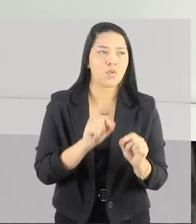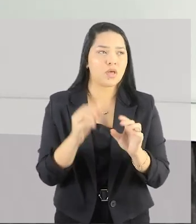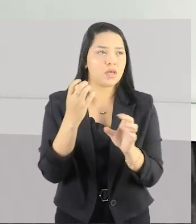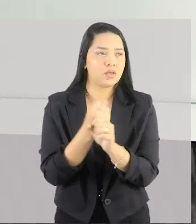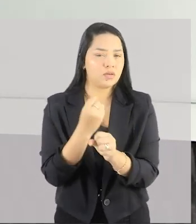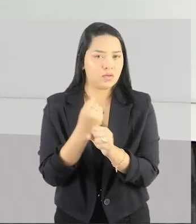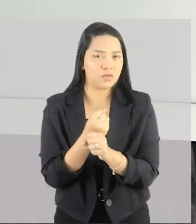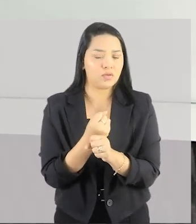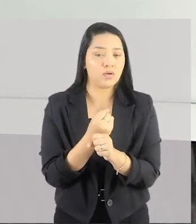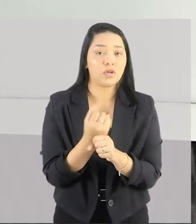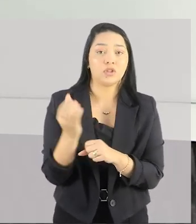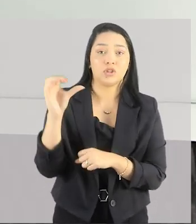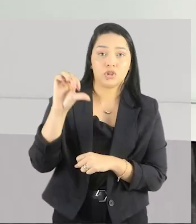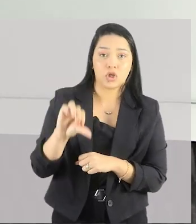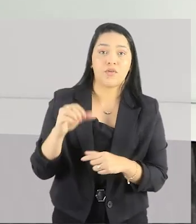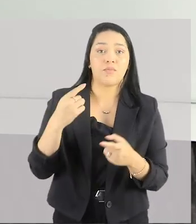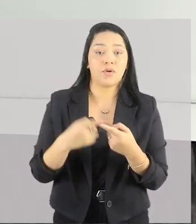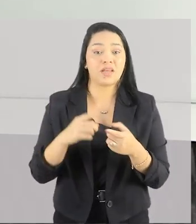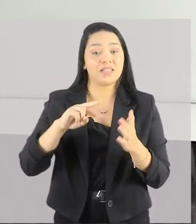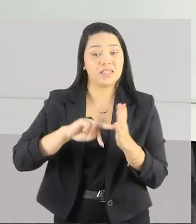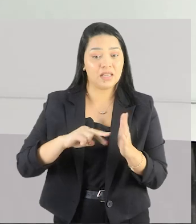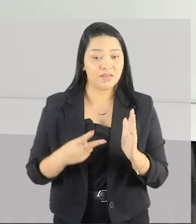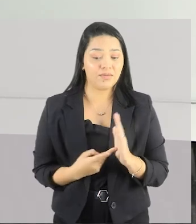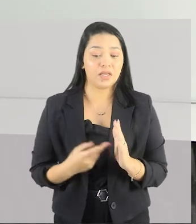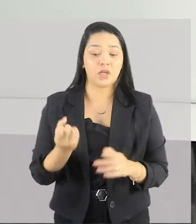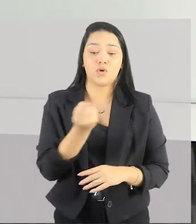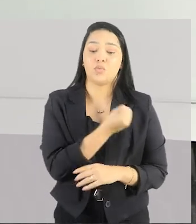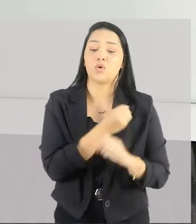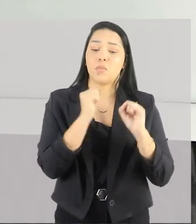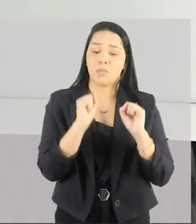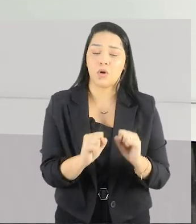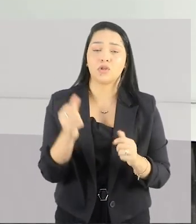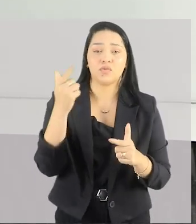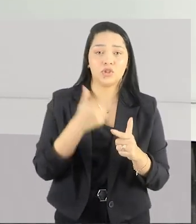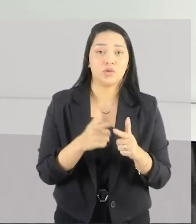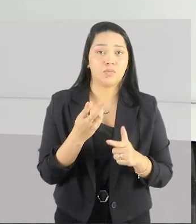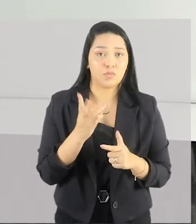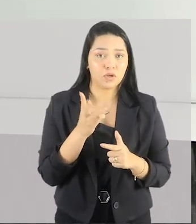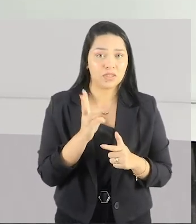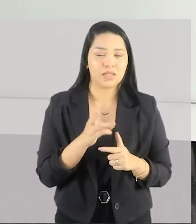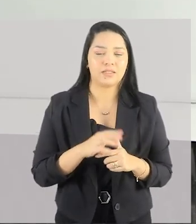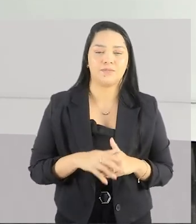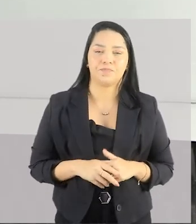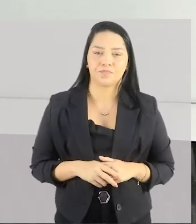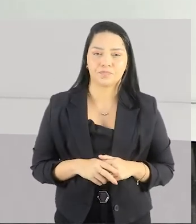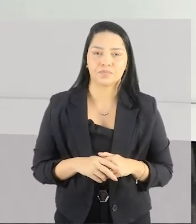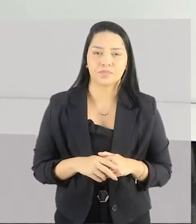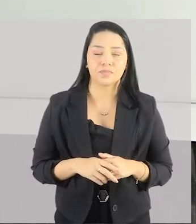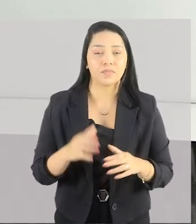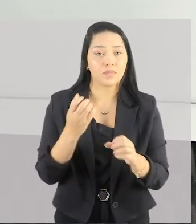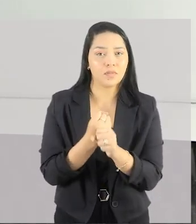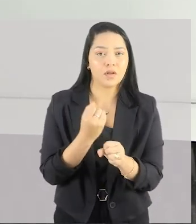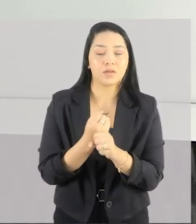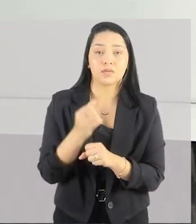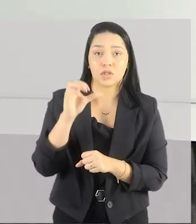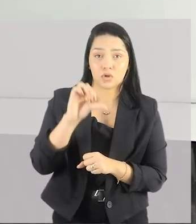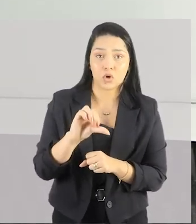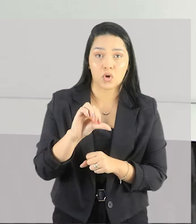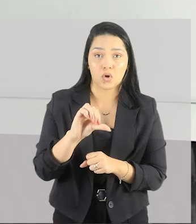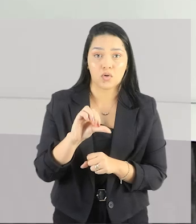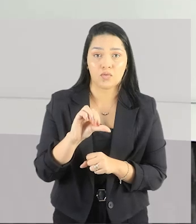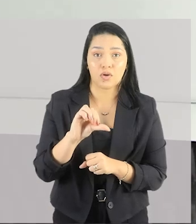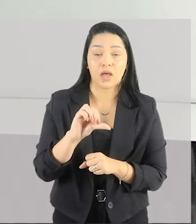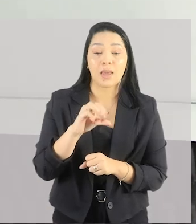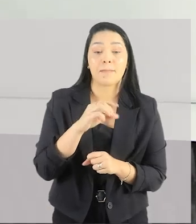resulta em um múltiplo de 9, é porque significa que o número dá para dividir por 3, tá? Desculpa, a soma deu 9 e 9 é